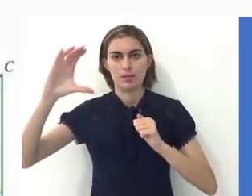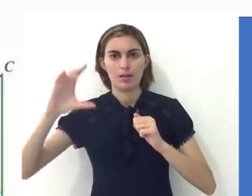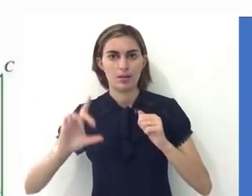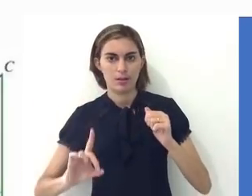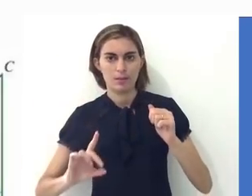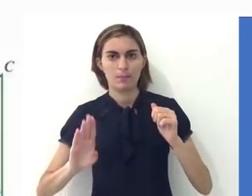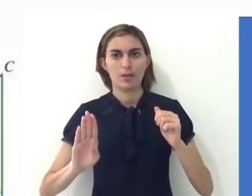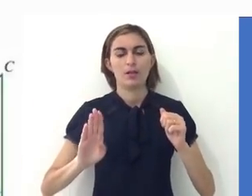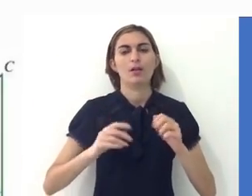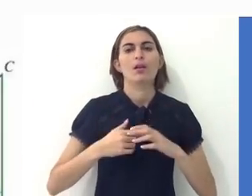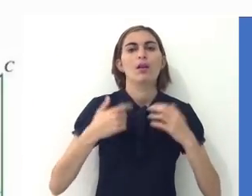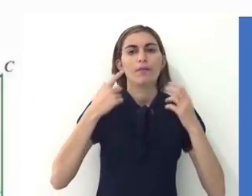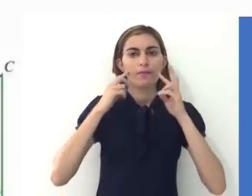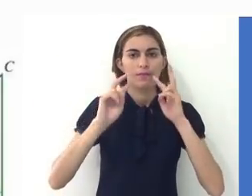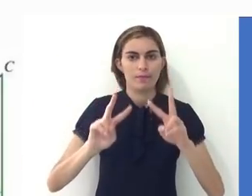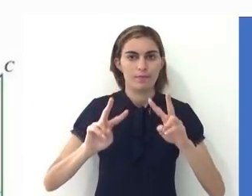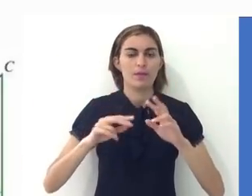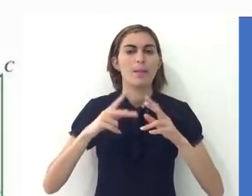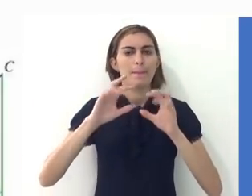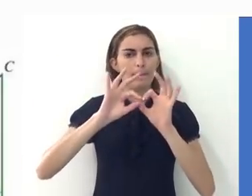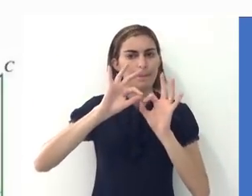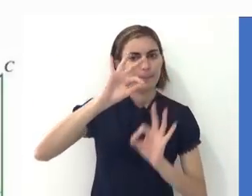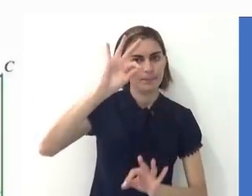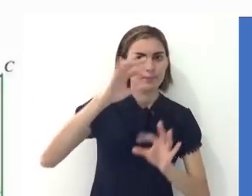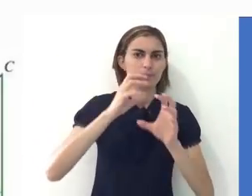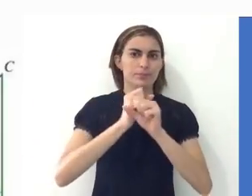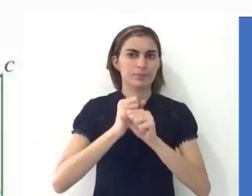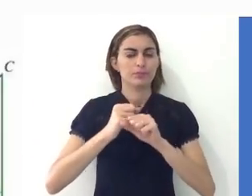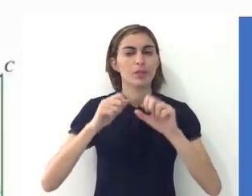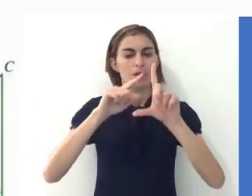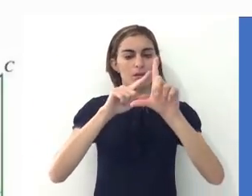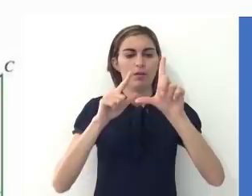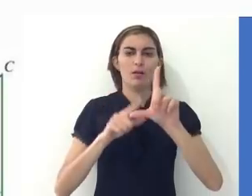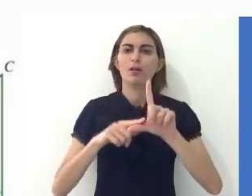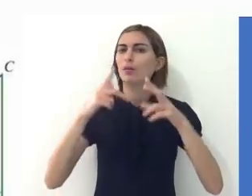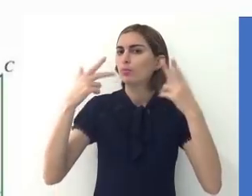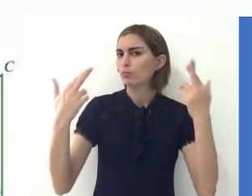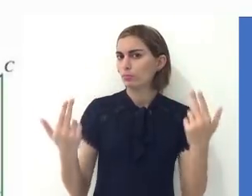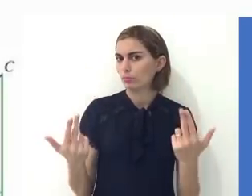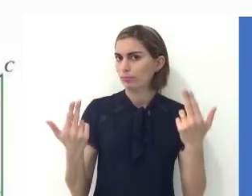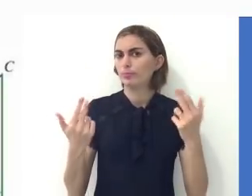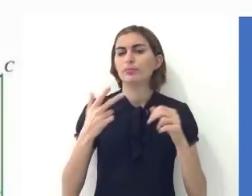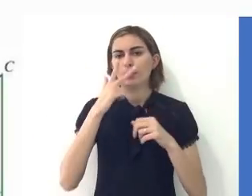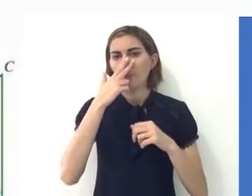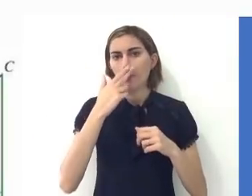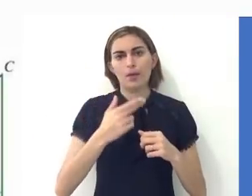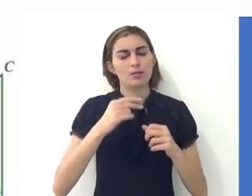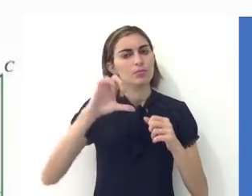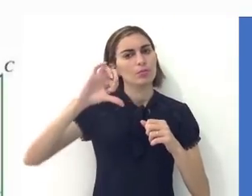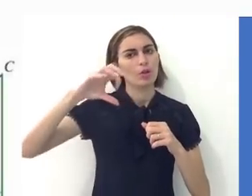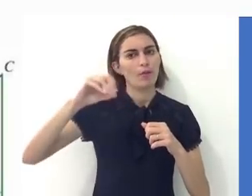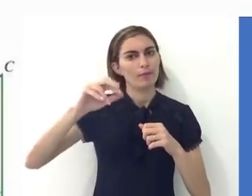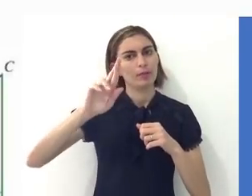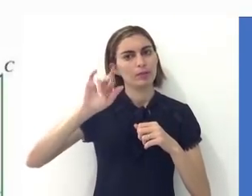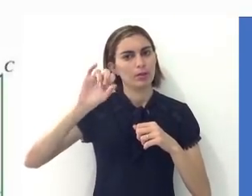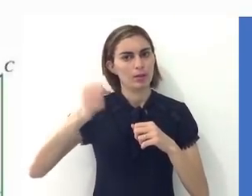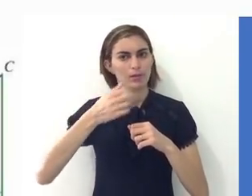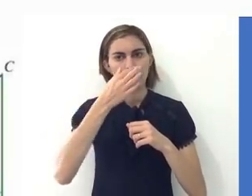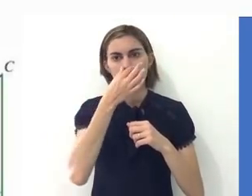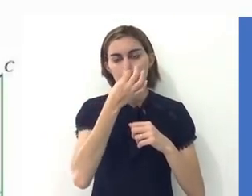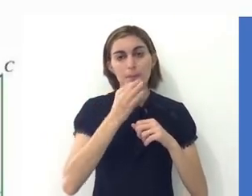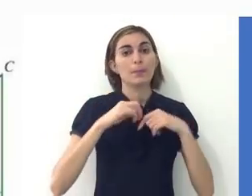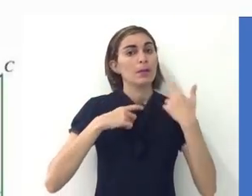AB embaixo também tem a mesma medida. E o ângulo é o mesmo, 90 graus. Então, pela